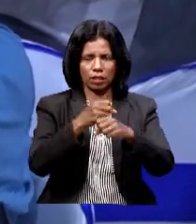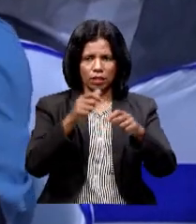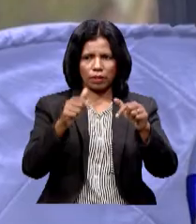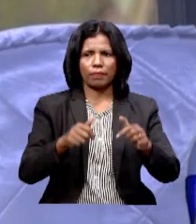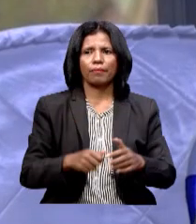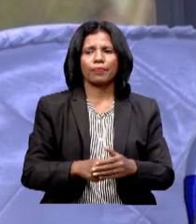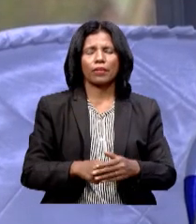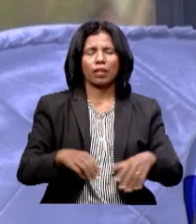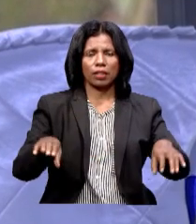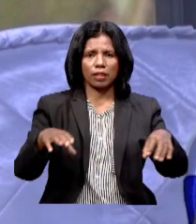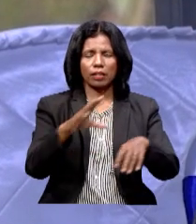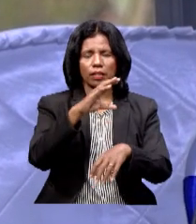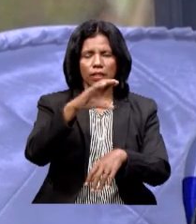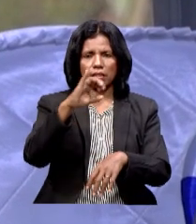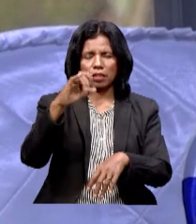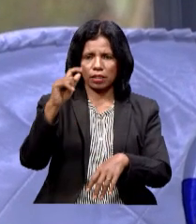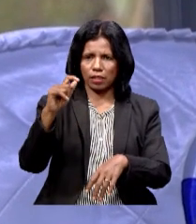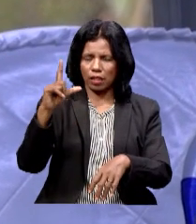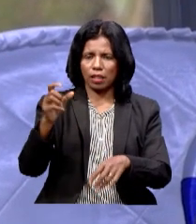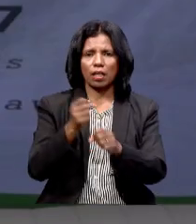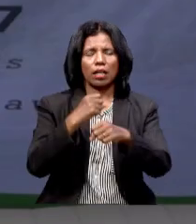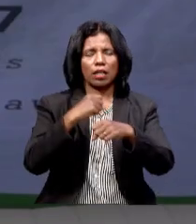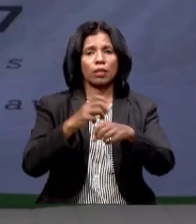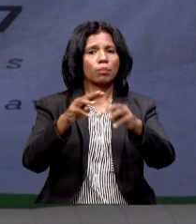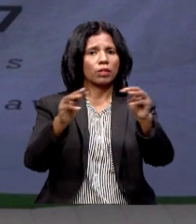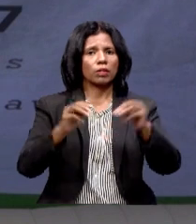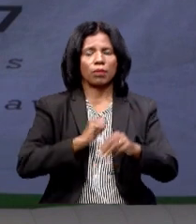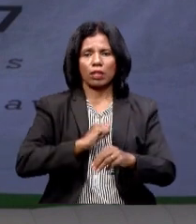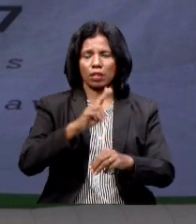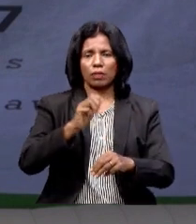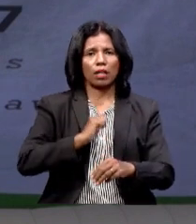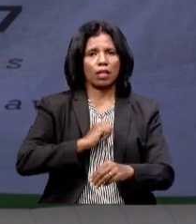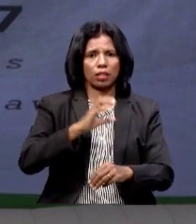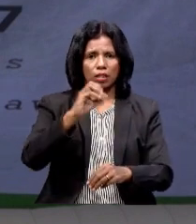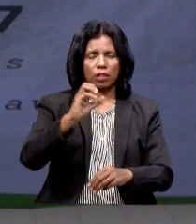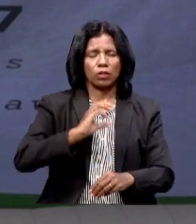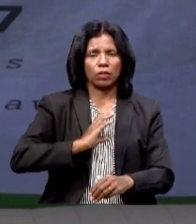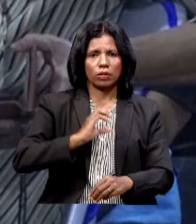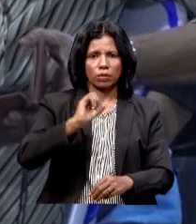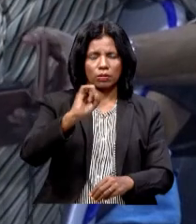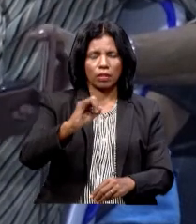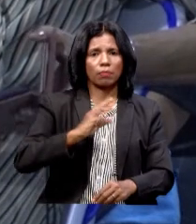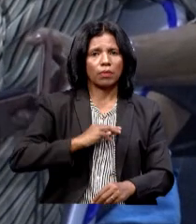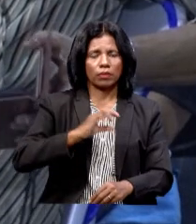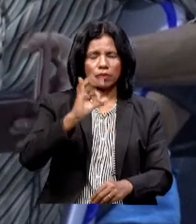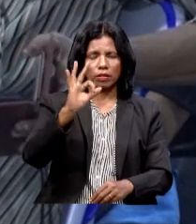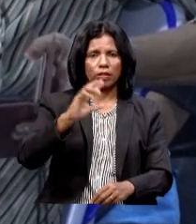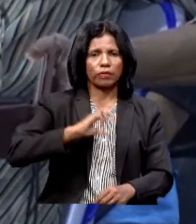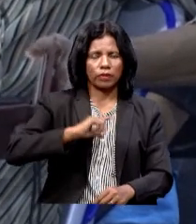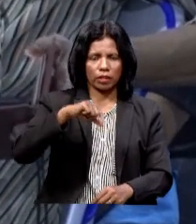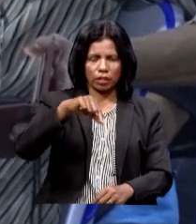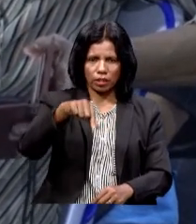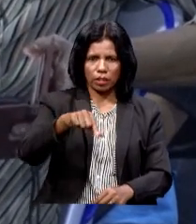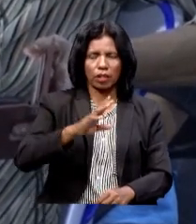a Câmara Comércio e Indústria Timor-Leste realiza conferência em município de Leu, Ainaru, Covalima, Manufahi, Viqueque,